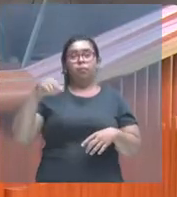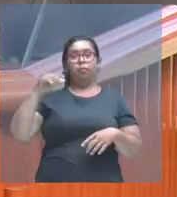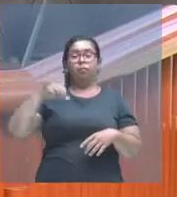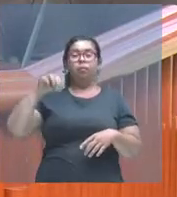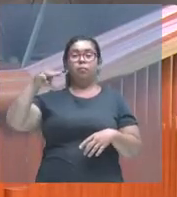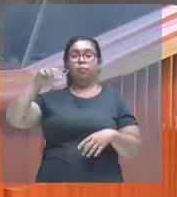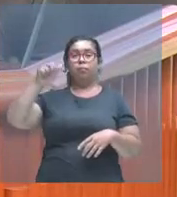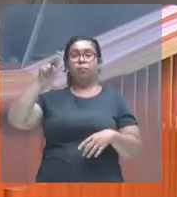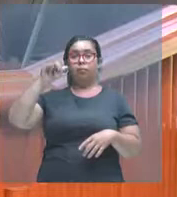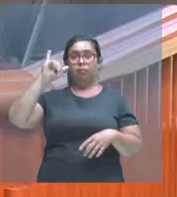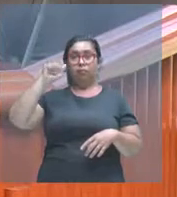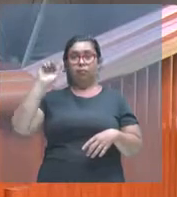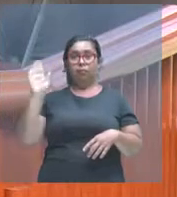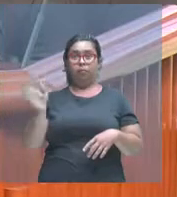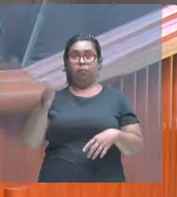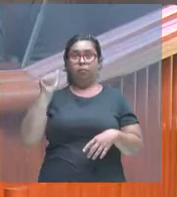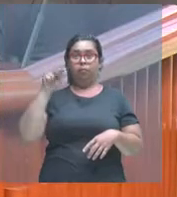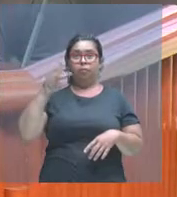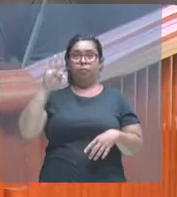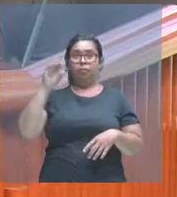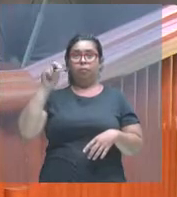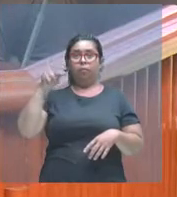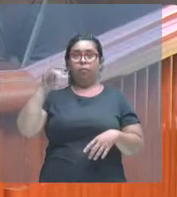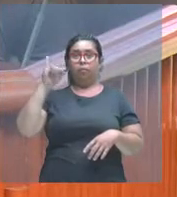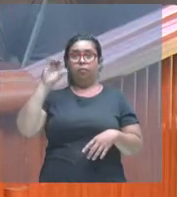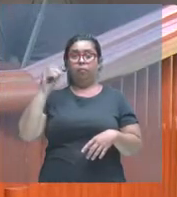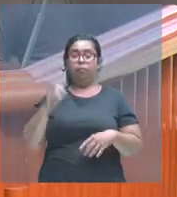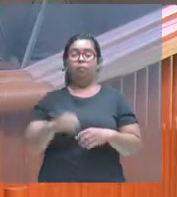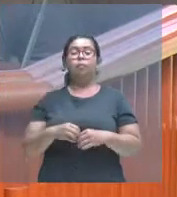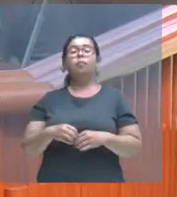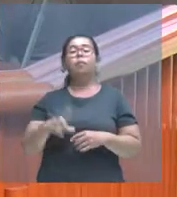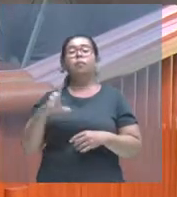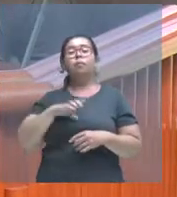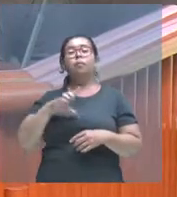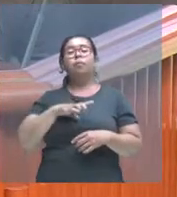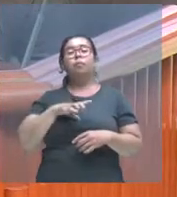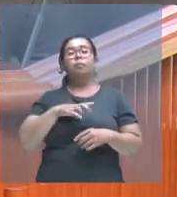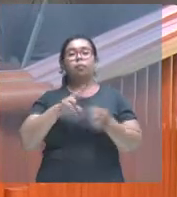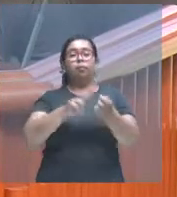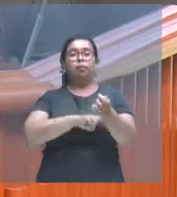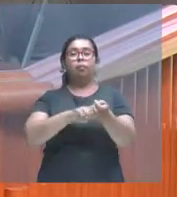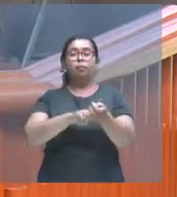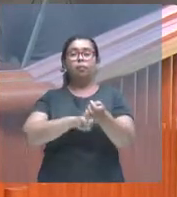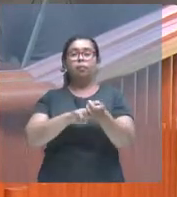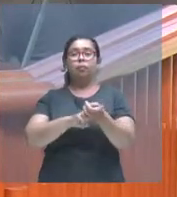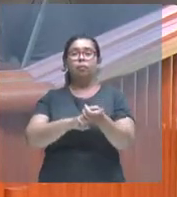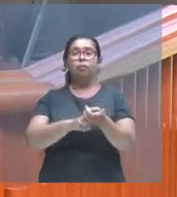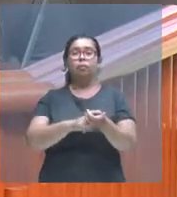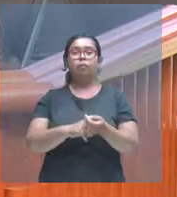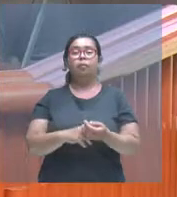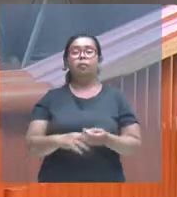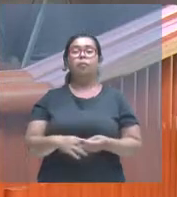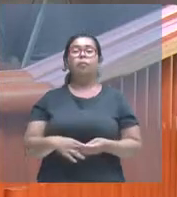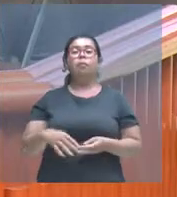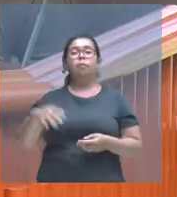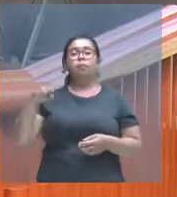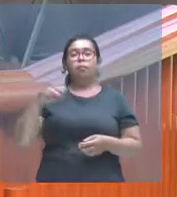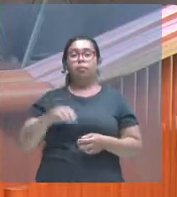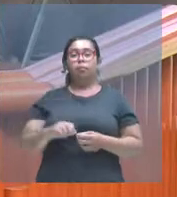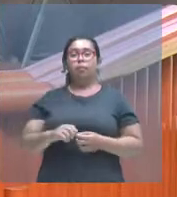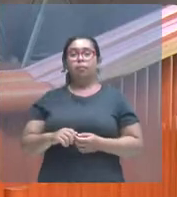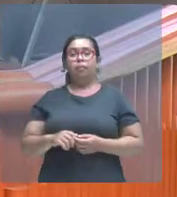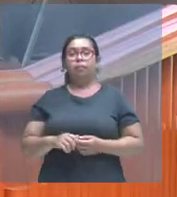irmãos Joaquim, Manuel, Antônio, outro João, José, Luiz